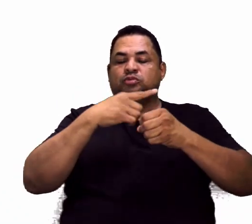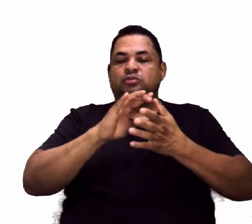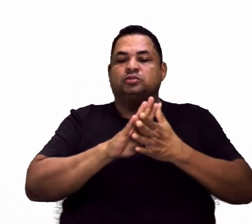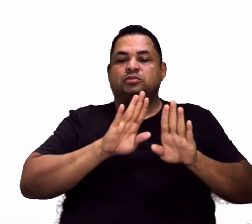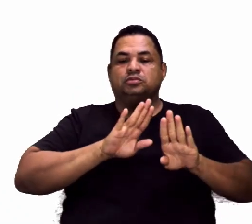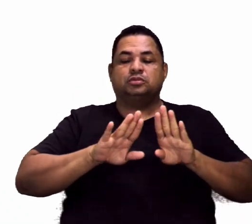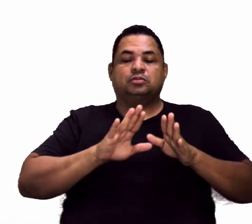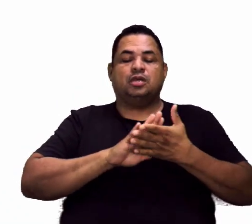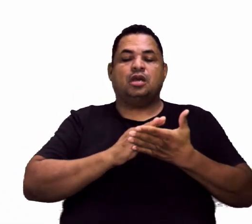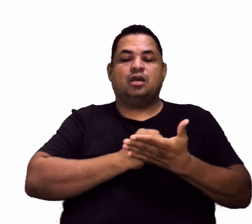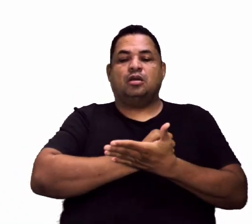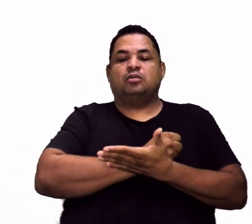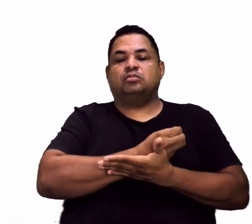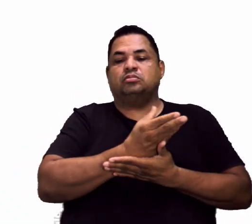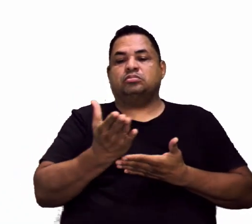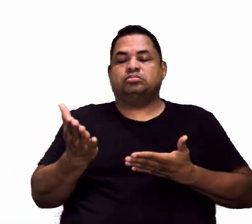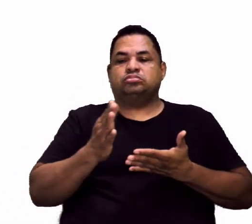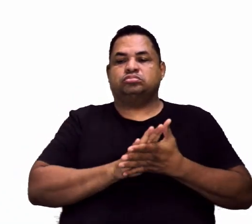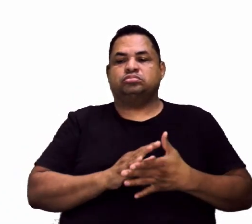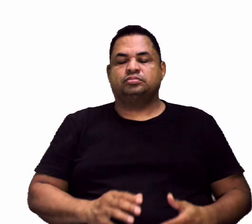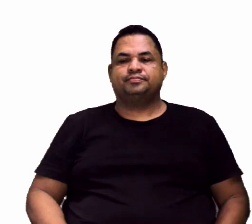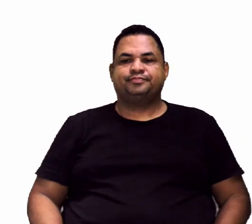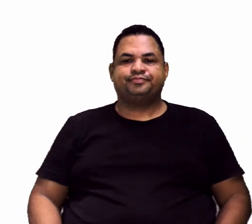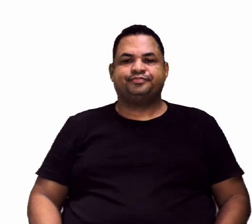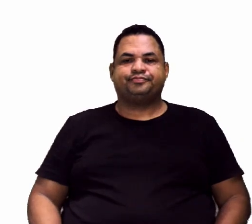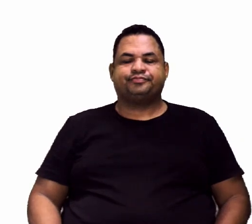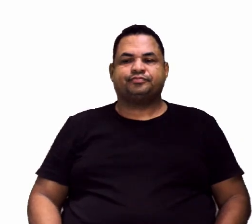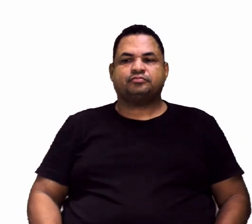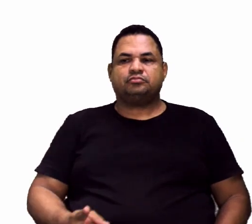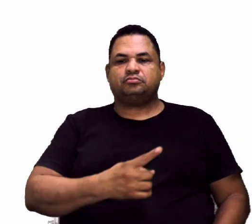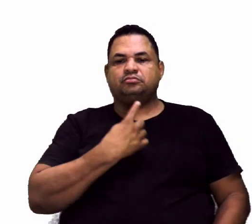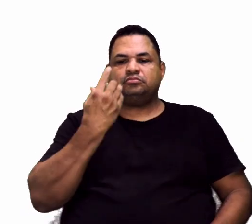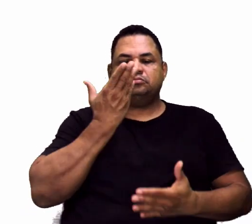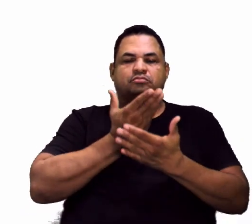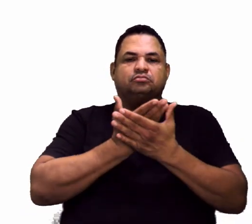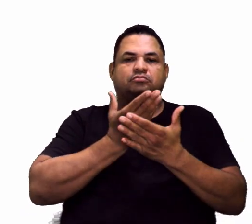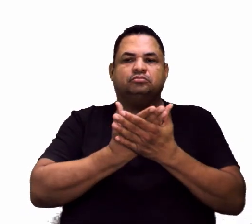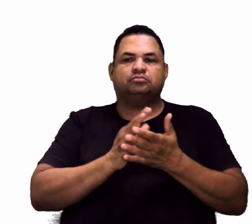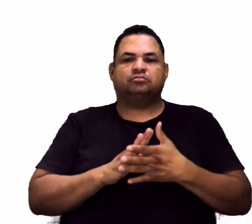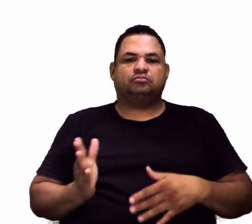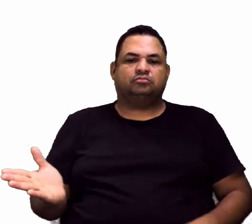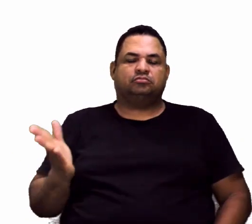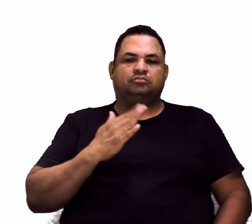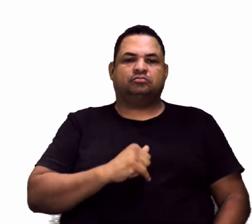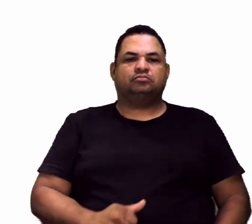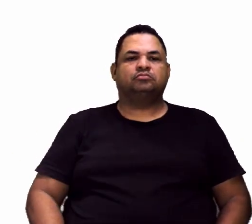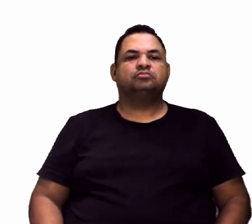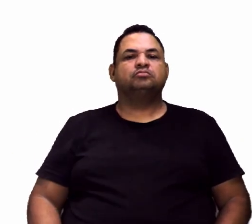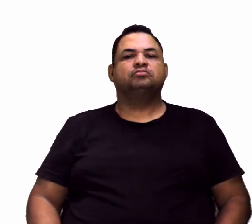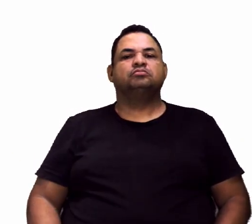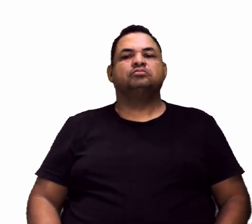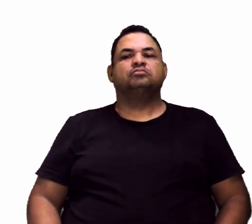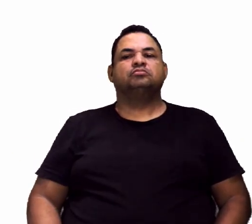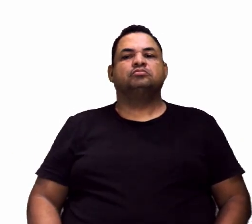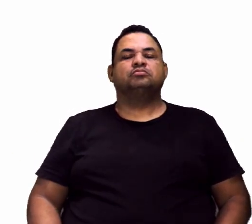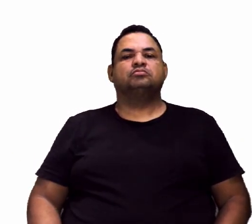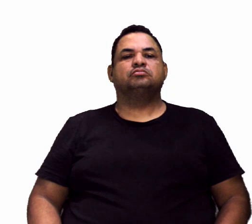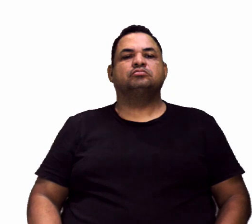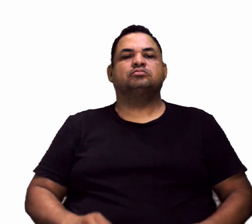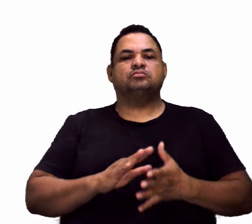de elétrons que ele tem para distribuir, tá certo? Foi isso que nós vimos durante a aula. Então, vamos lá agora. Com